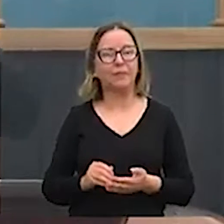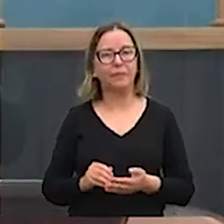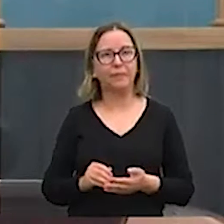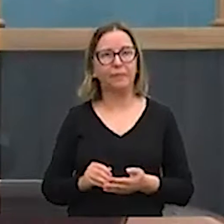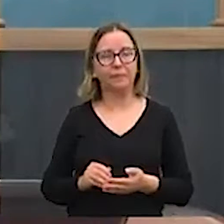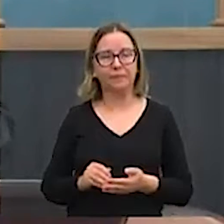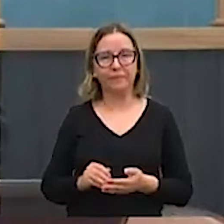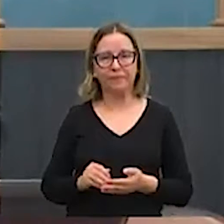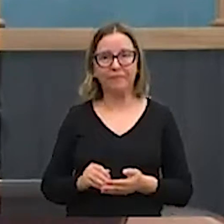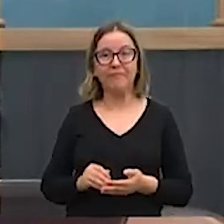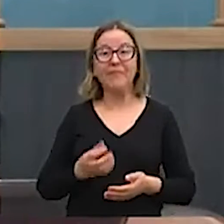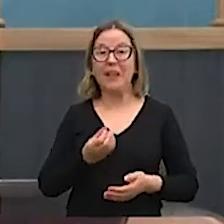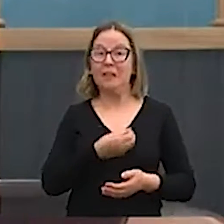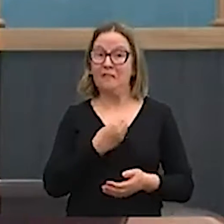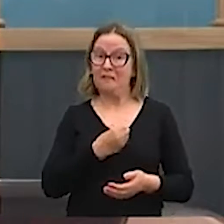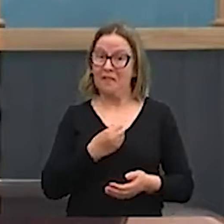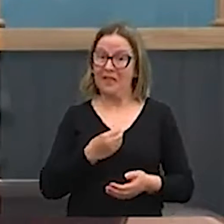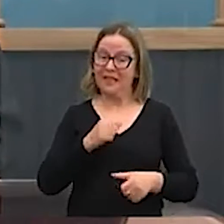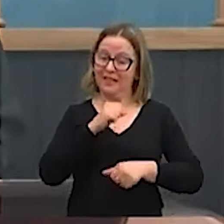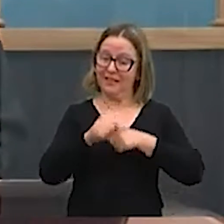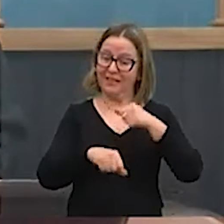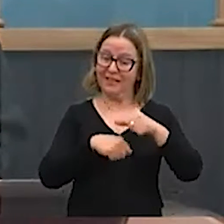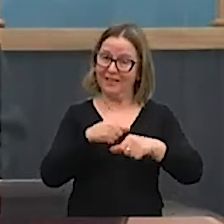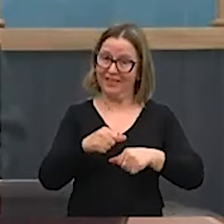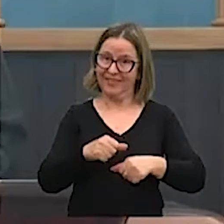Mas é a vida de Cristo.